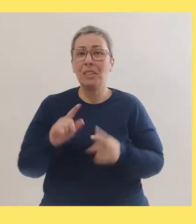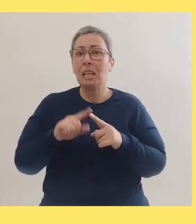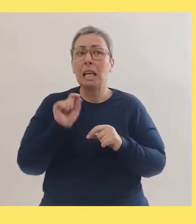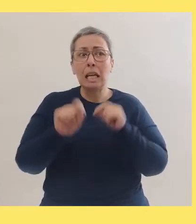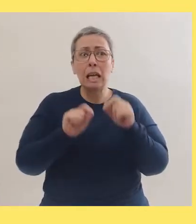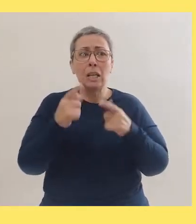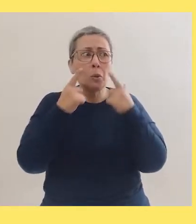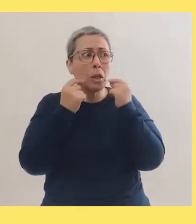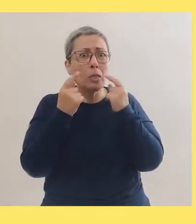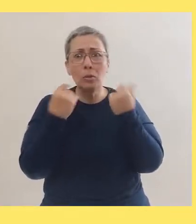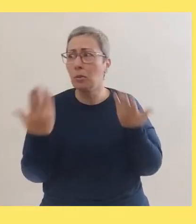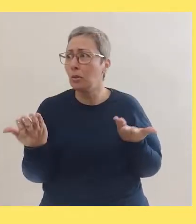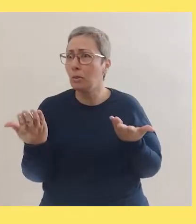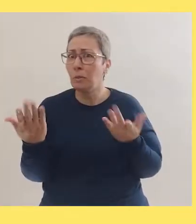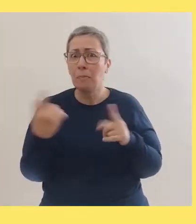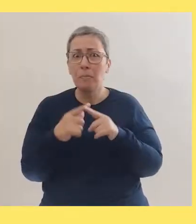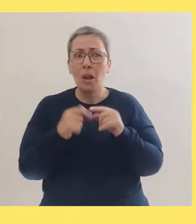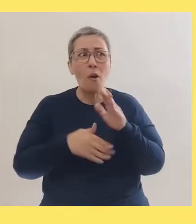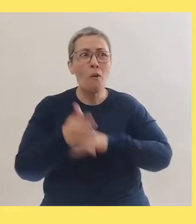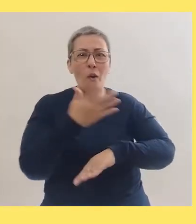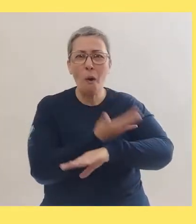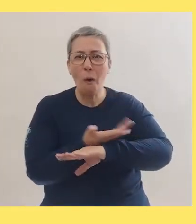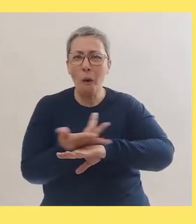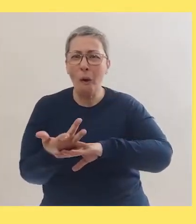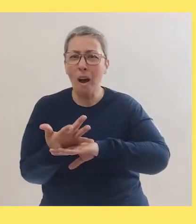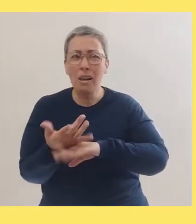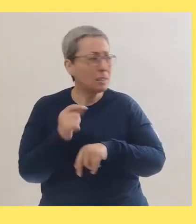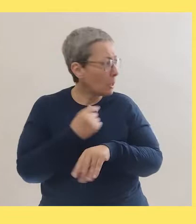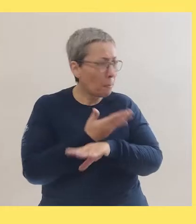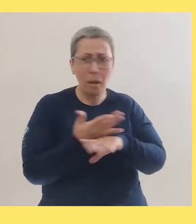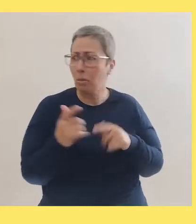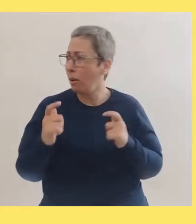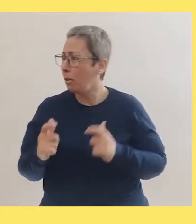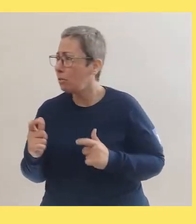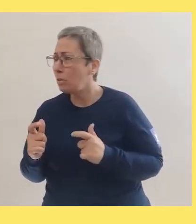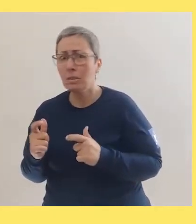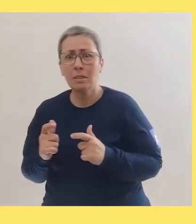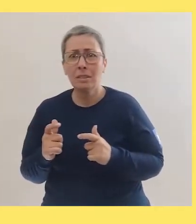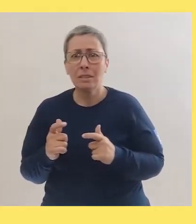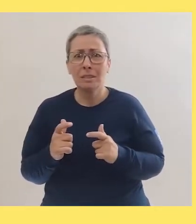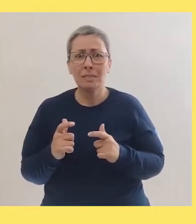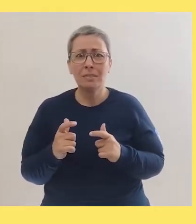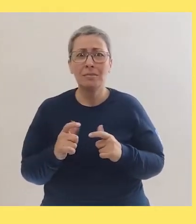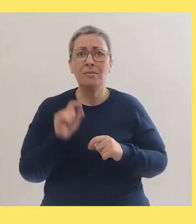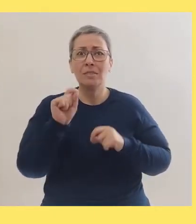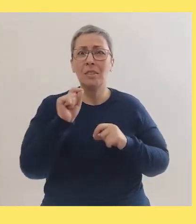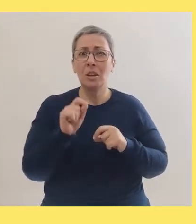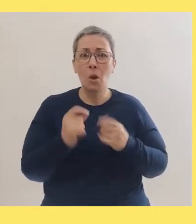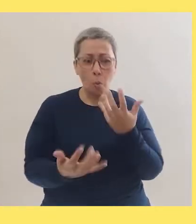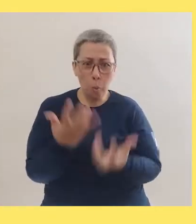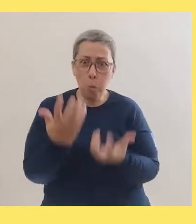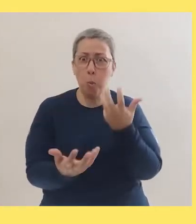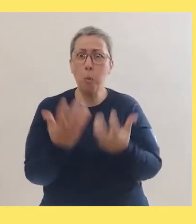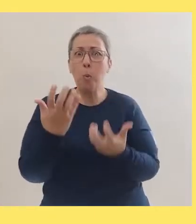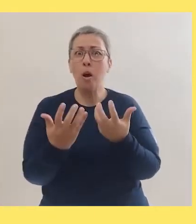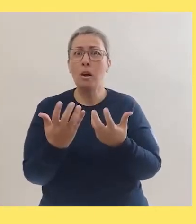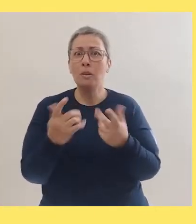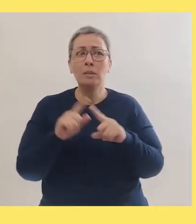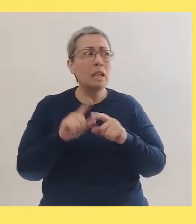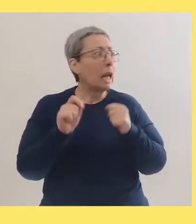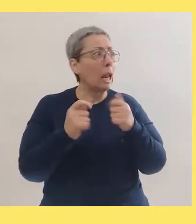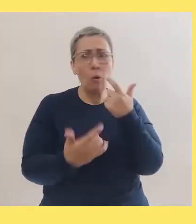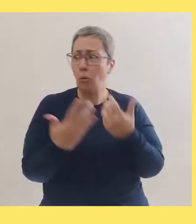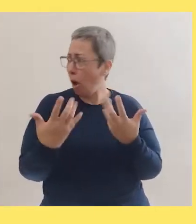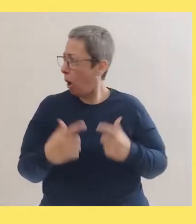Cadê o gato? Foi pro mato. Cadê o mato? Pegou fogo. Cadê